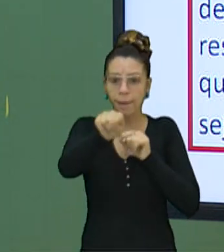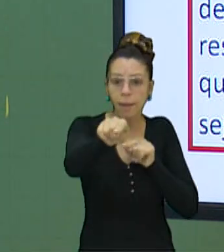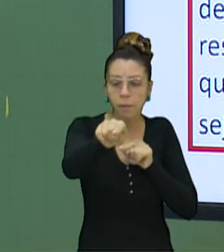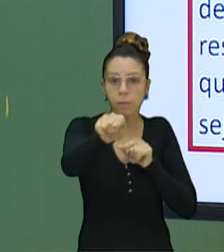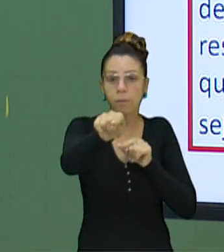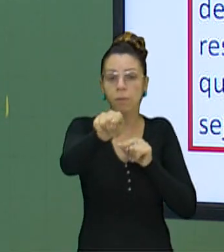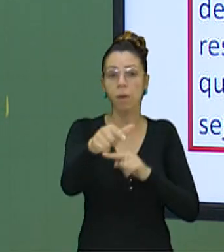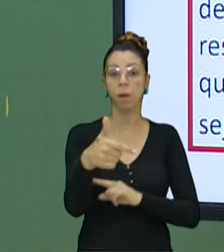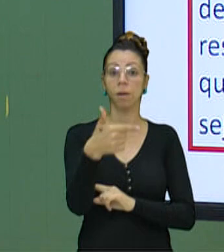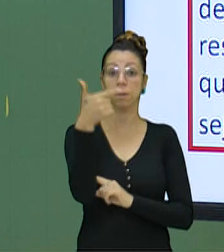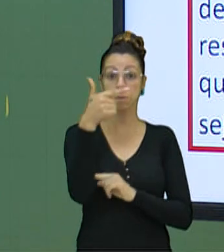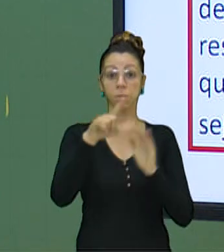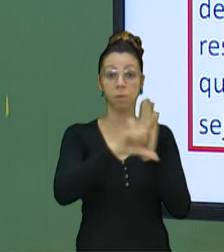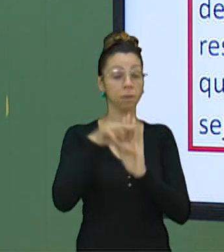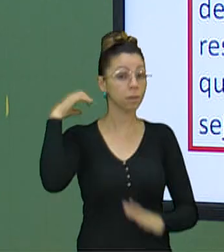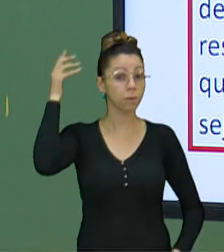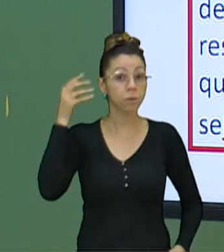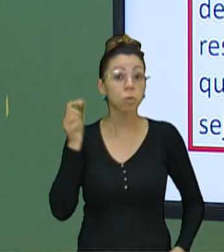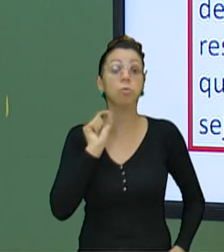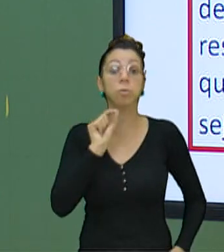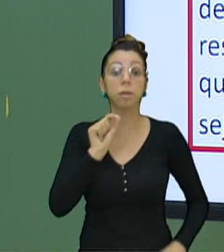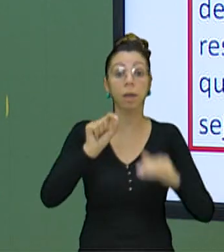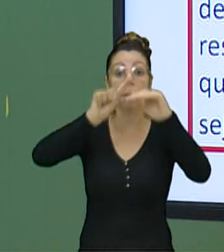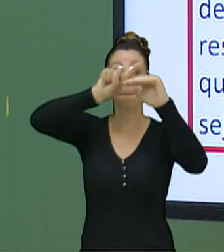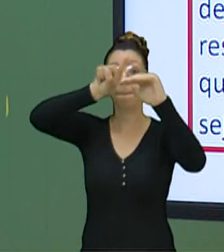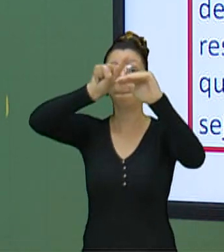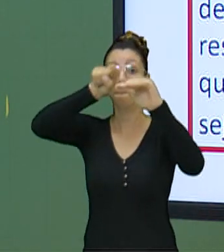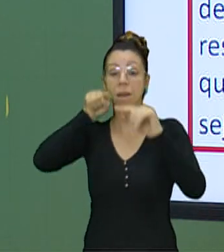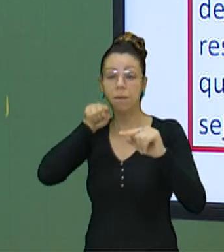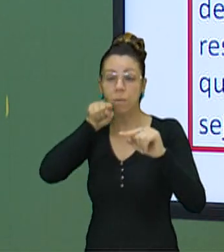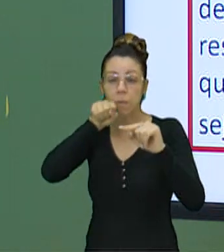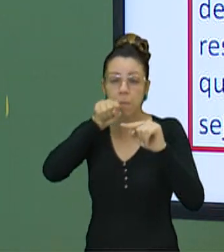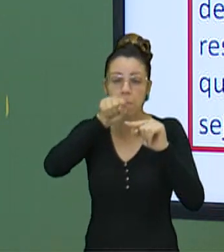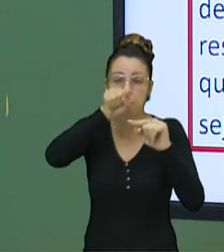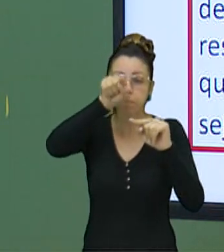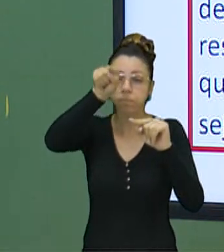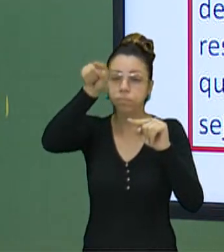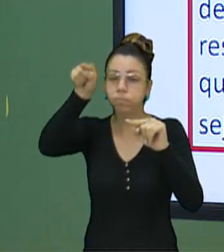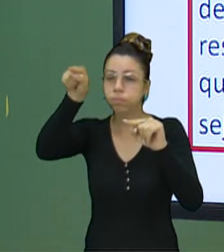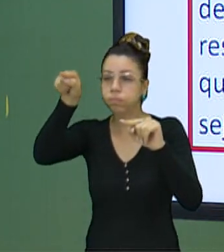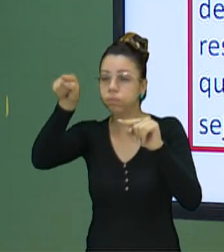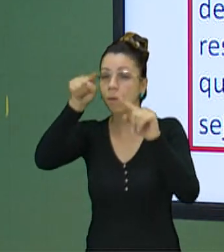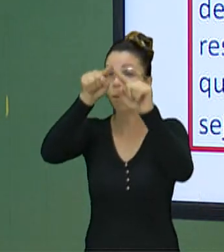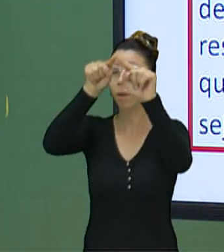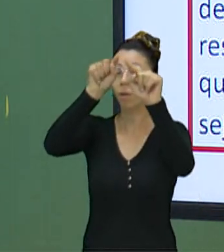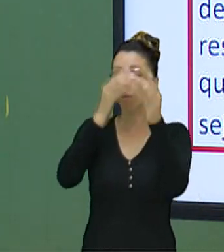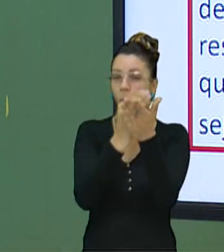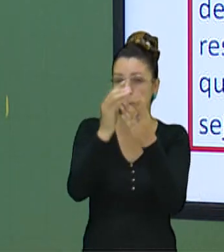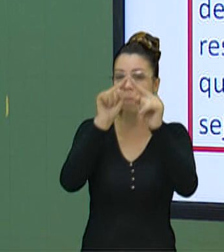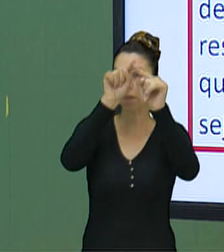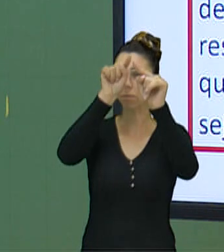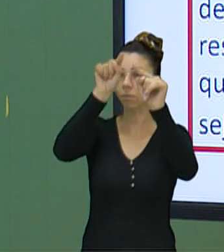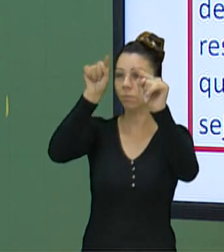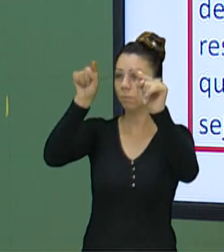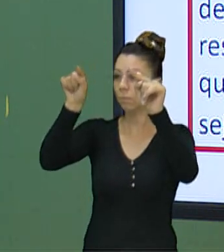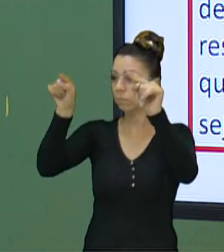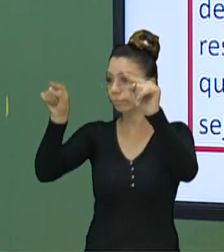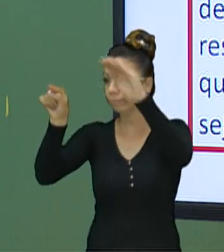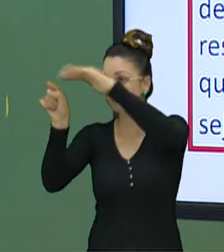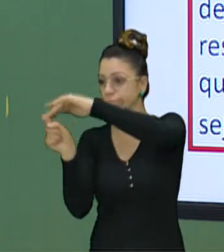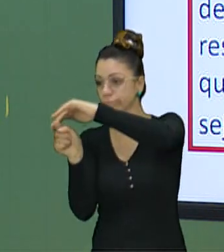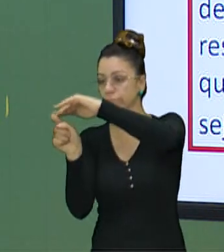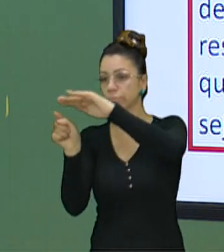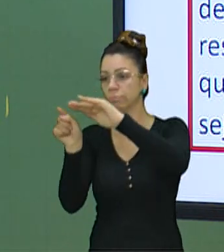direita. Quando ele está querendo em linha reta, ou seja, a primeira lei de Newton querendo em linha reta, a segunda lei de Newton manda endireitar.